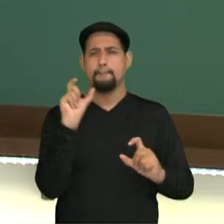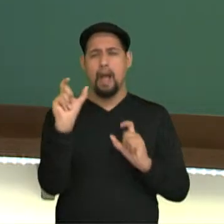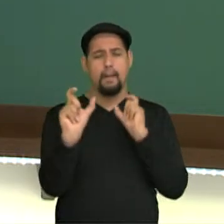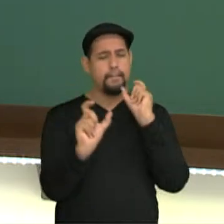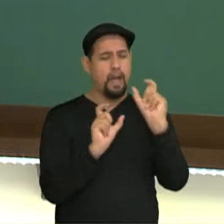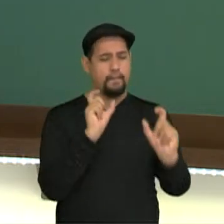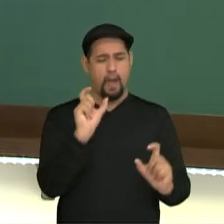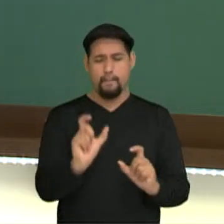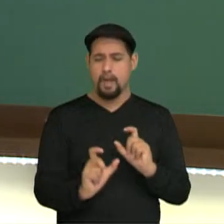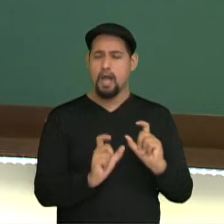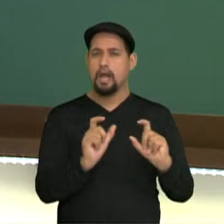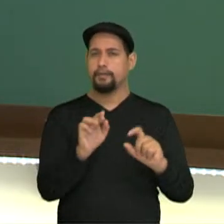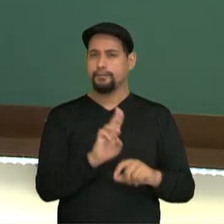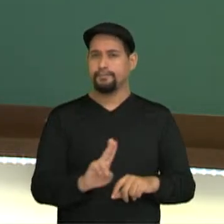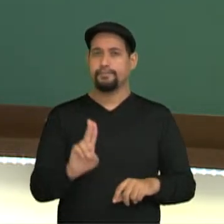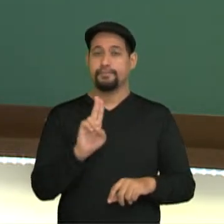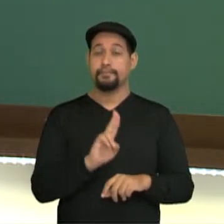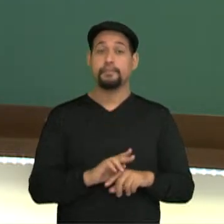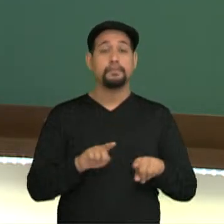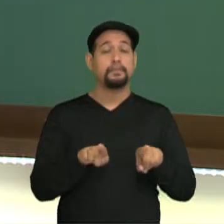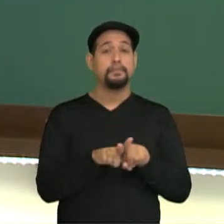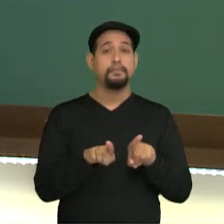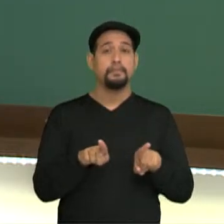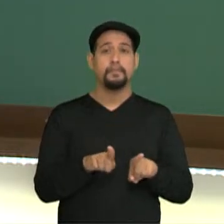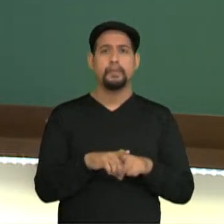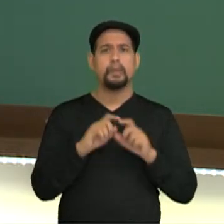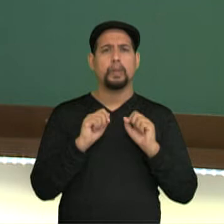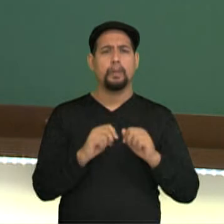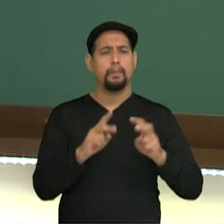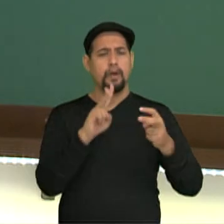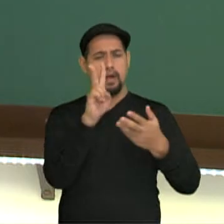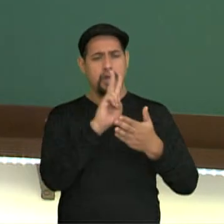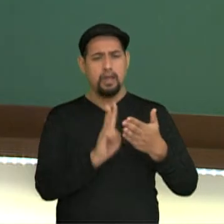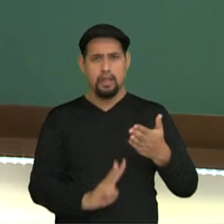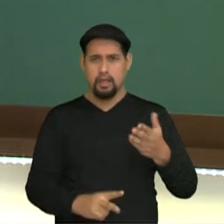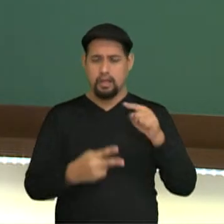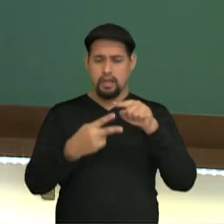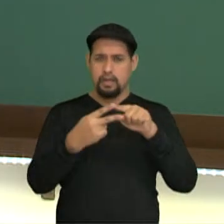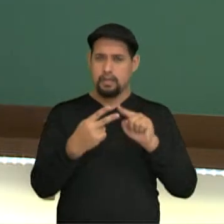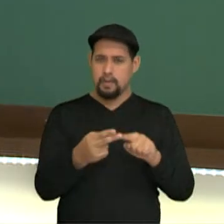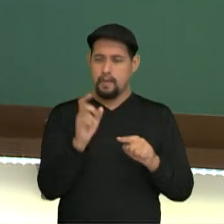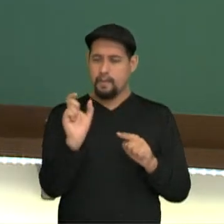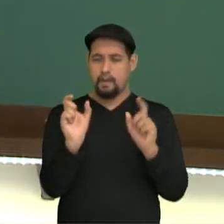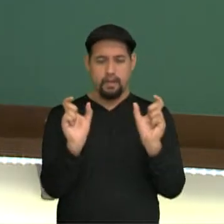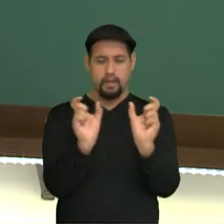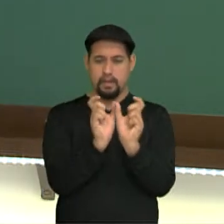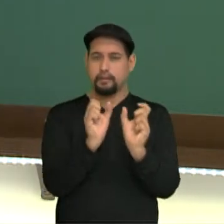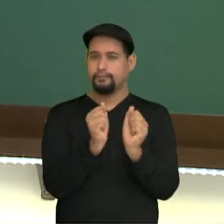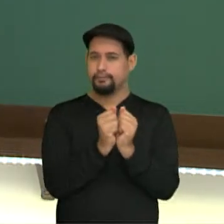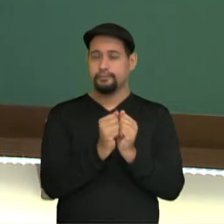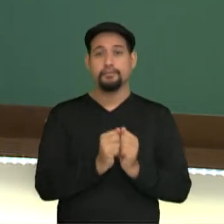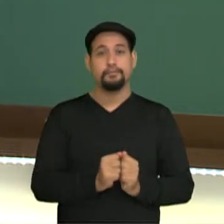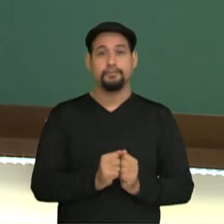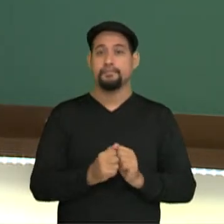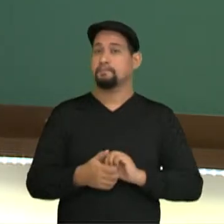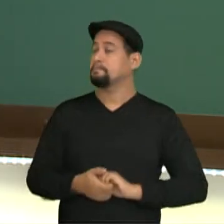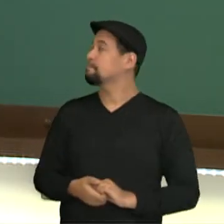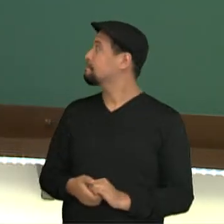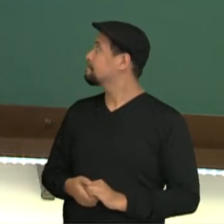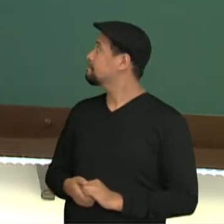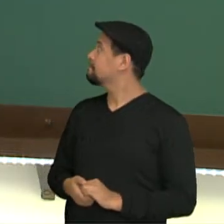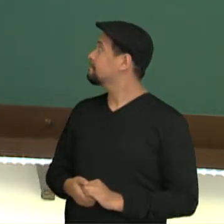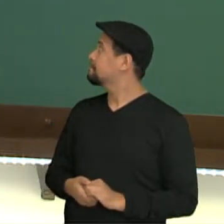estão inseridas nele. Inclusive, ela pode ler as duas pequenas palavras que estão ali. Blue shell